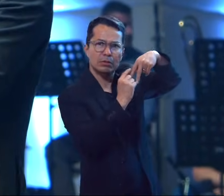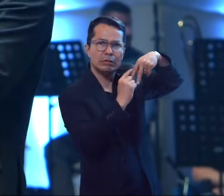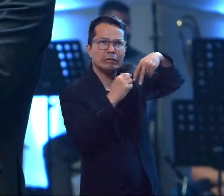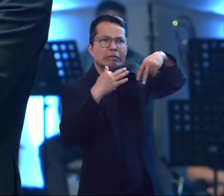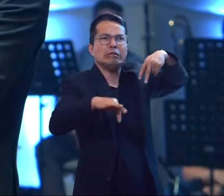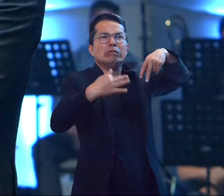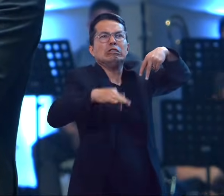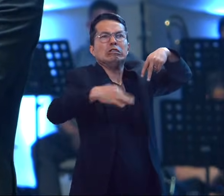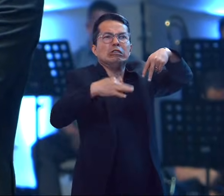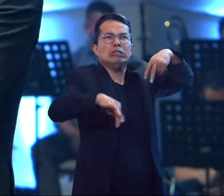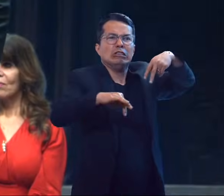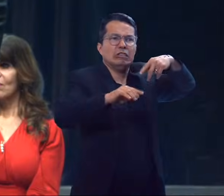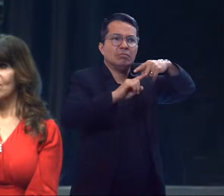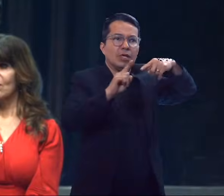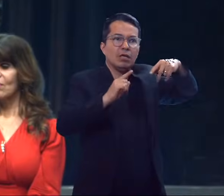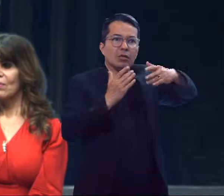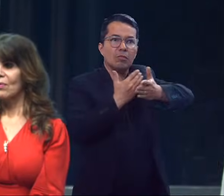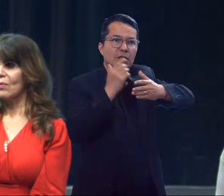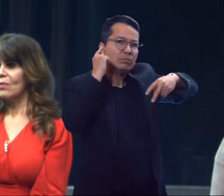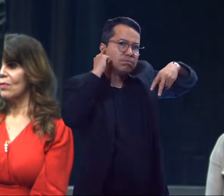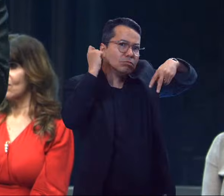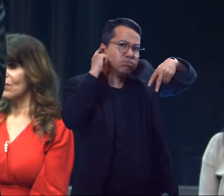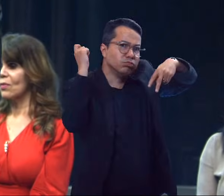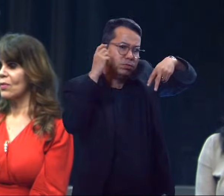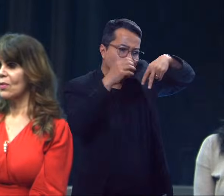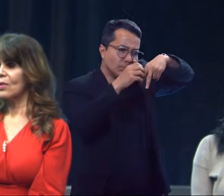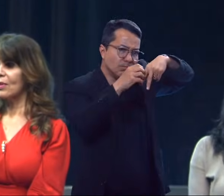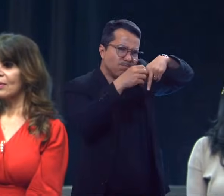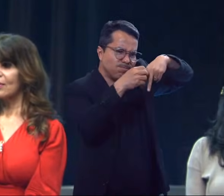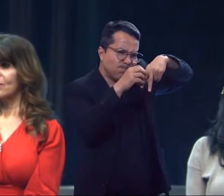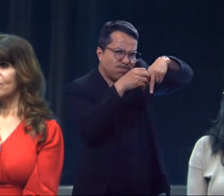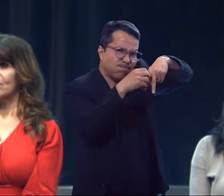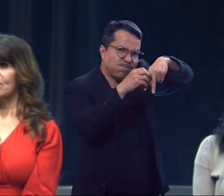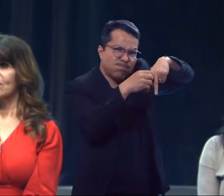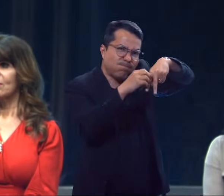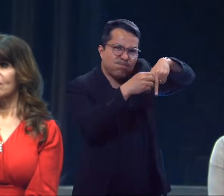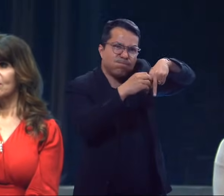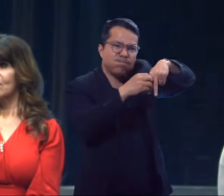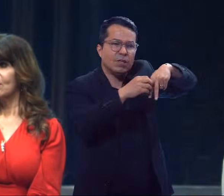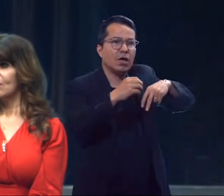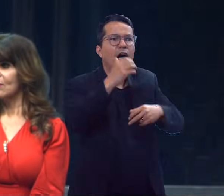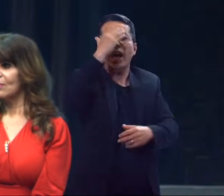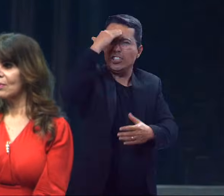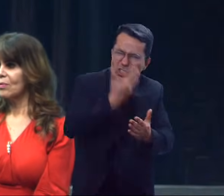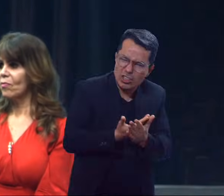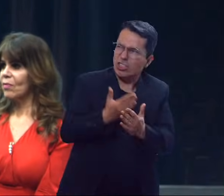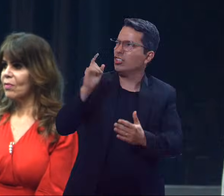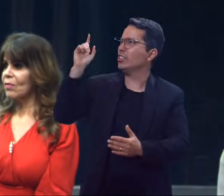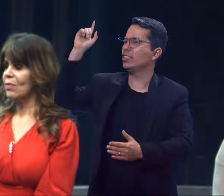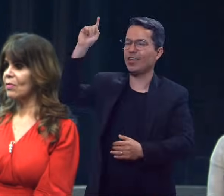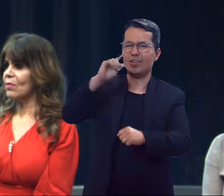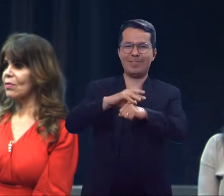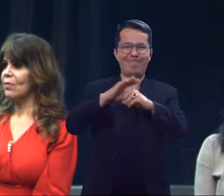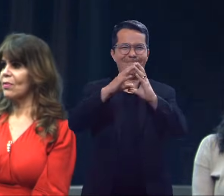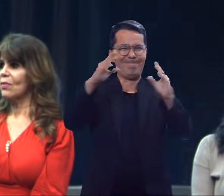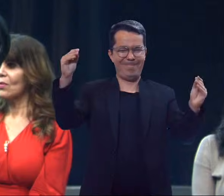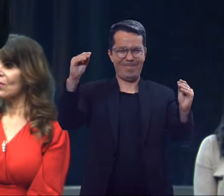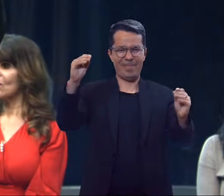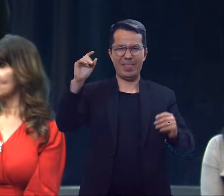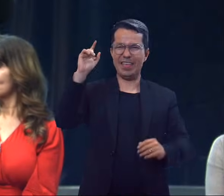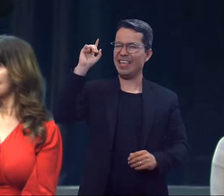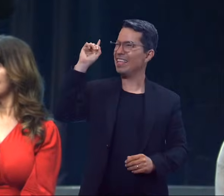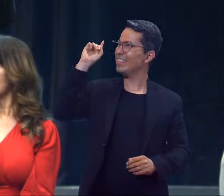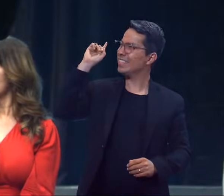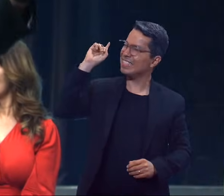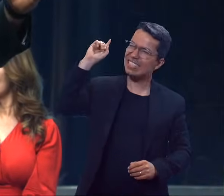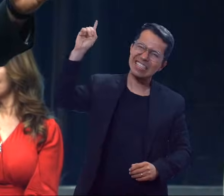meu joelho, e começou a estralar. E eu tenho certeza que Deus me curou. Ela falou aqui: Deus é